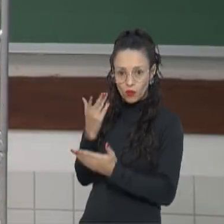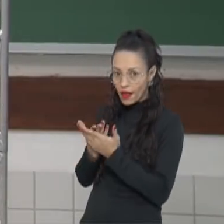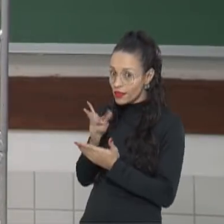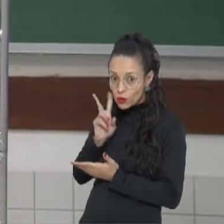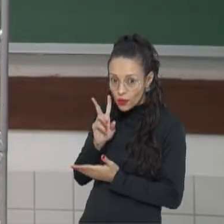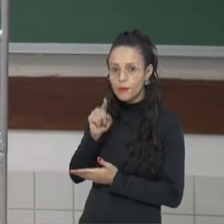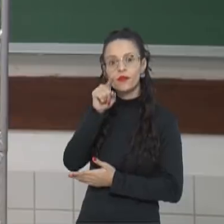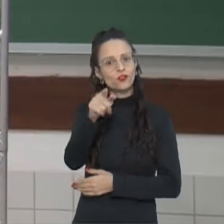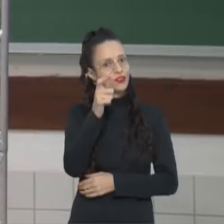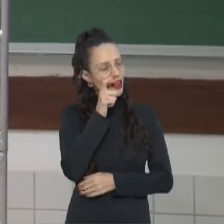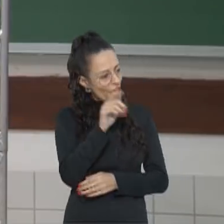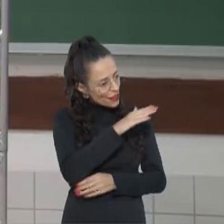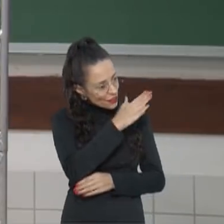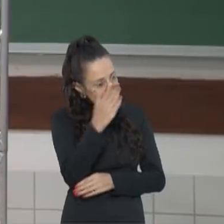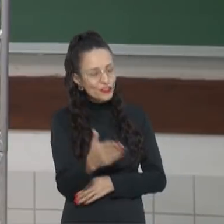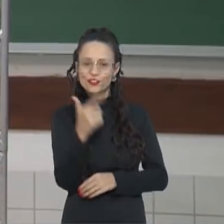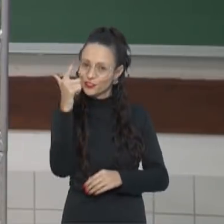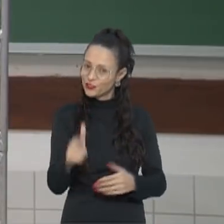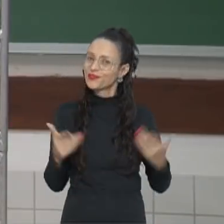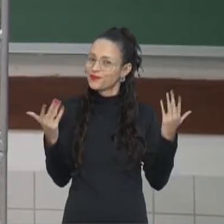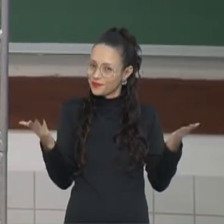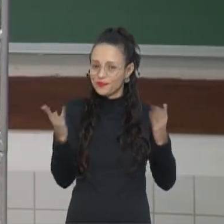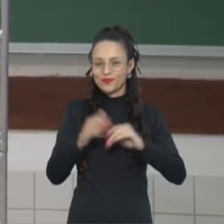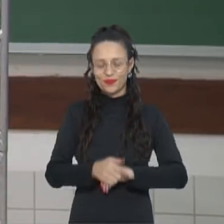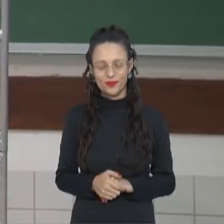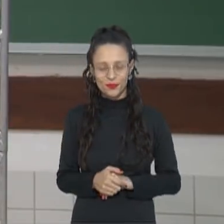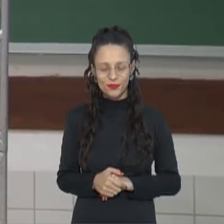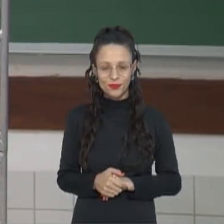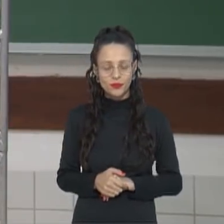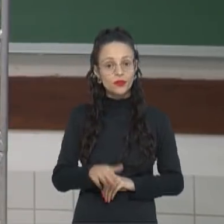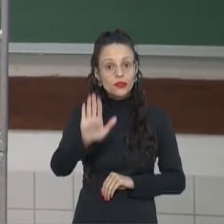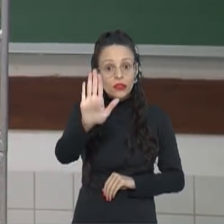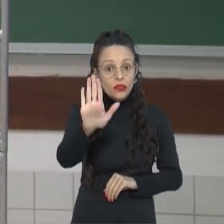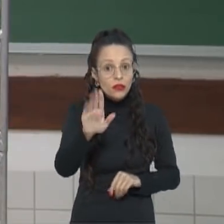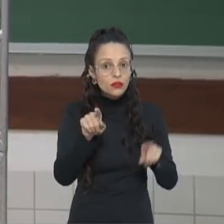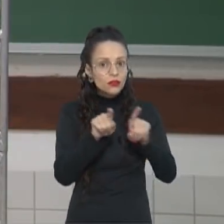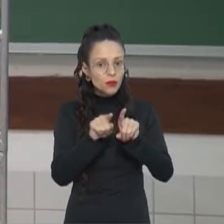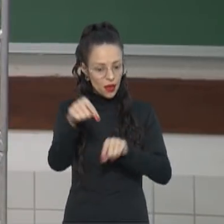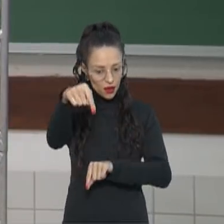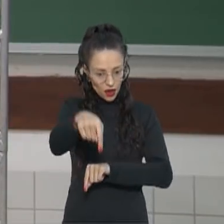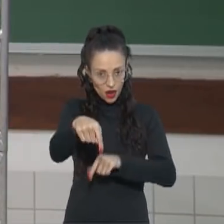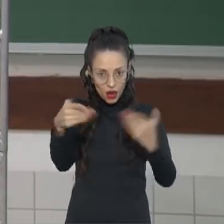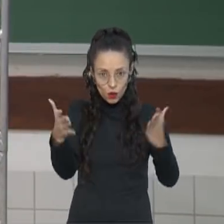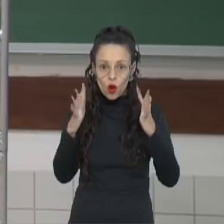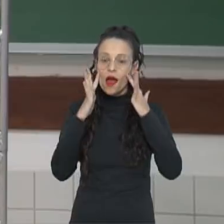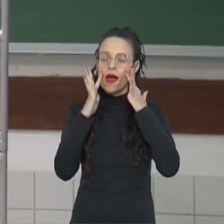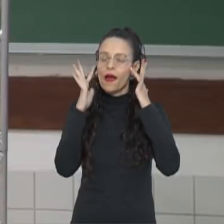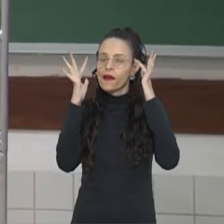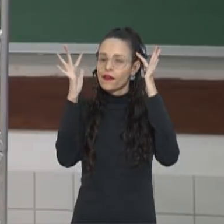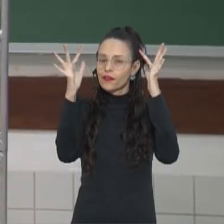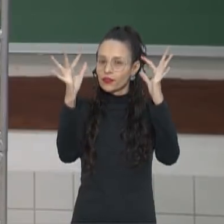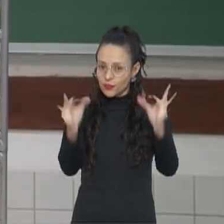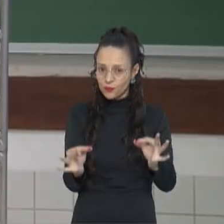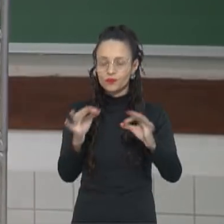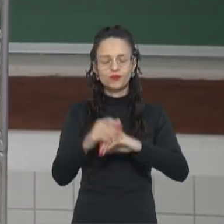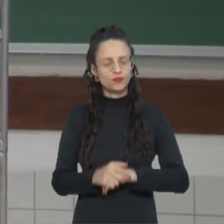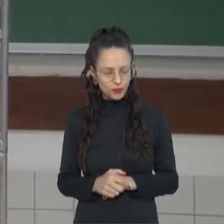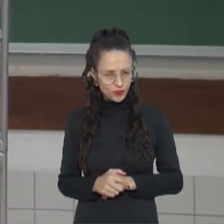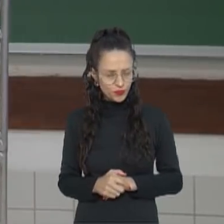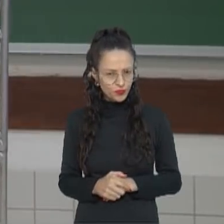assiste de novo, criança. Vai lá. Ei! Antes de você assistir a última aula, vamos para essa. Preste atenção.